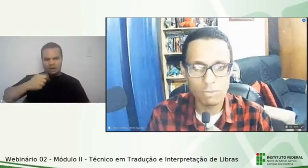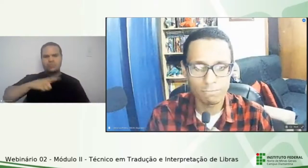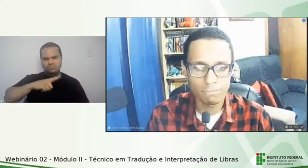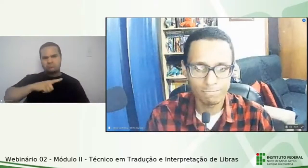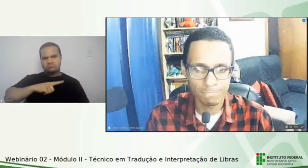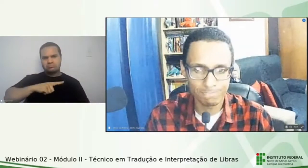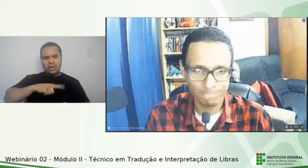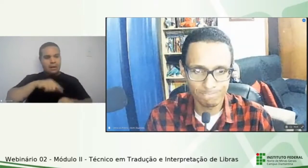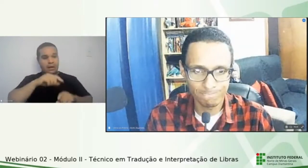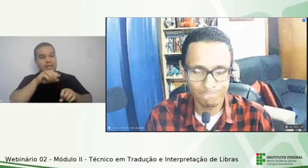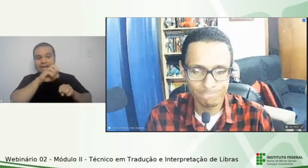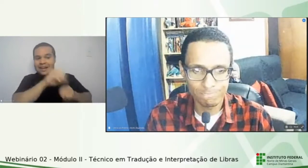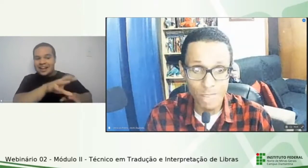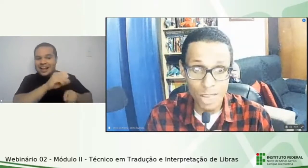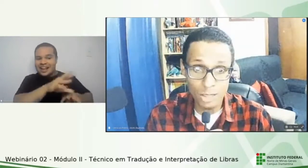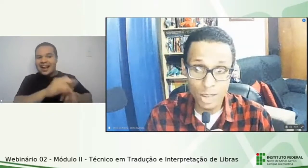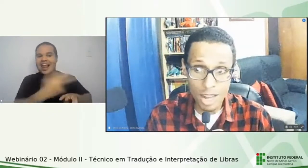conheço?